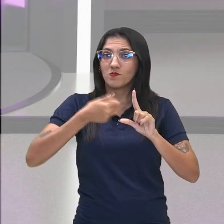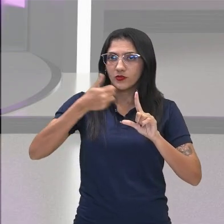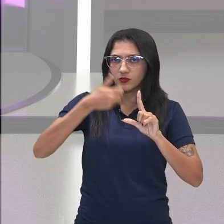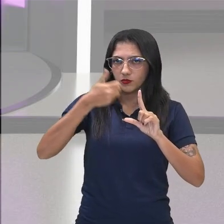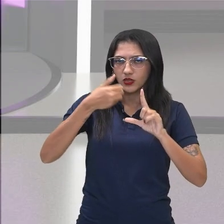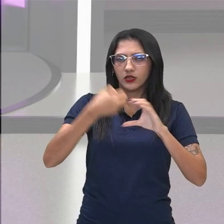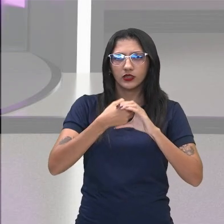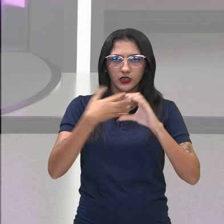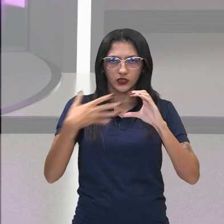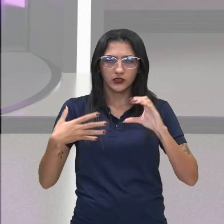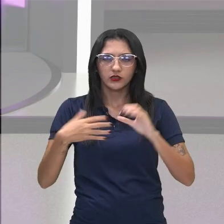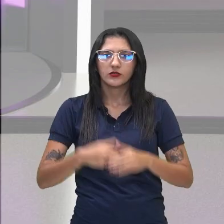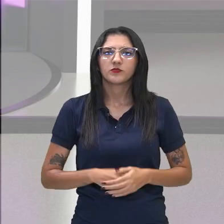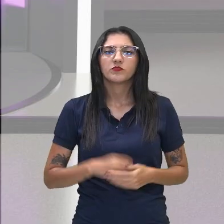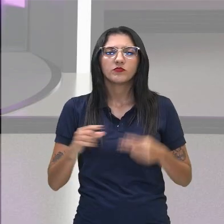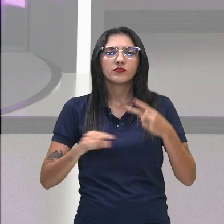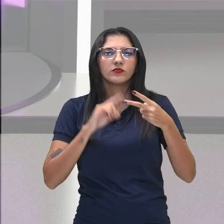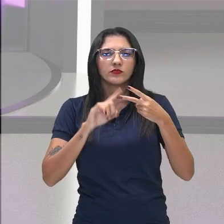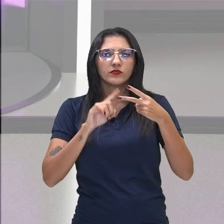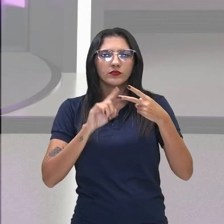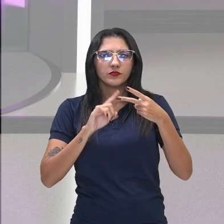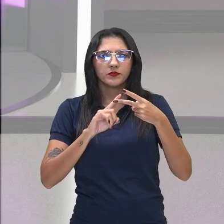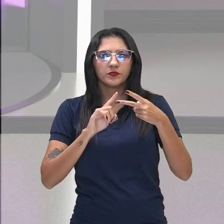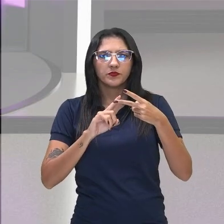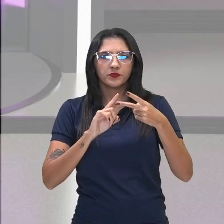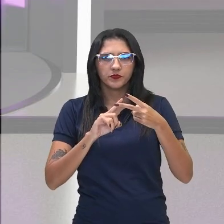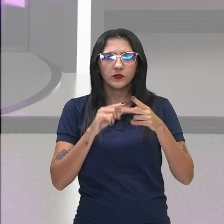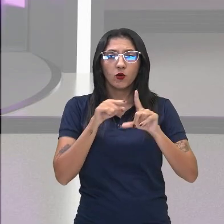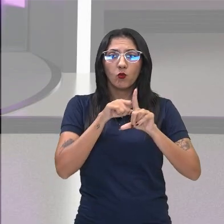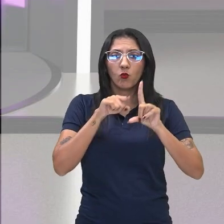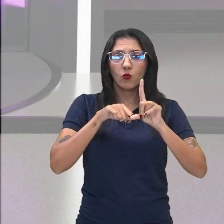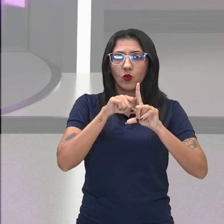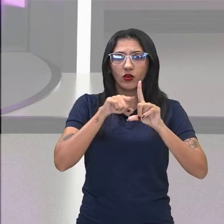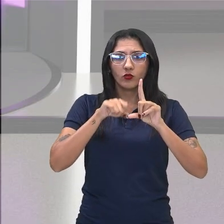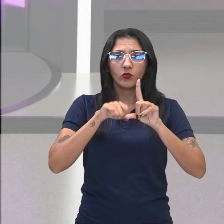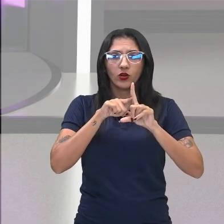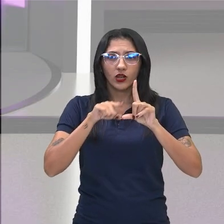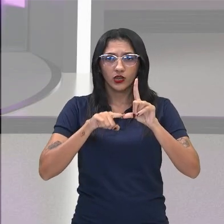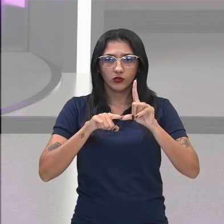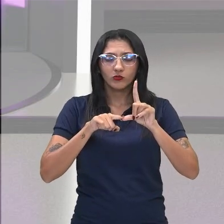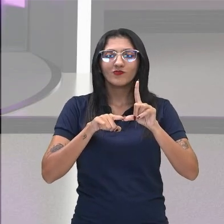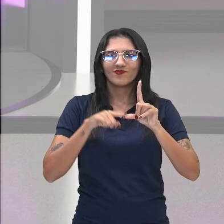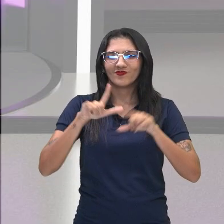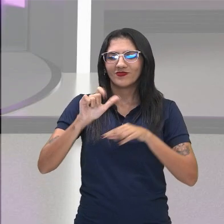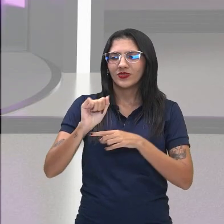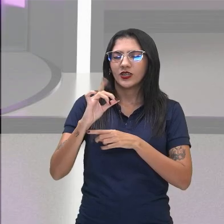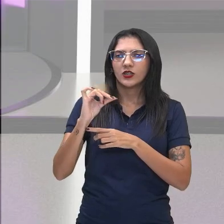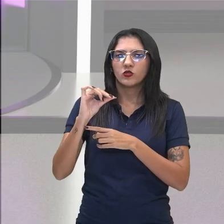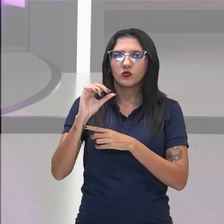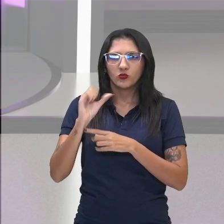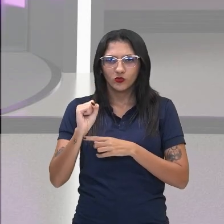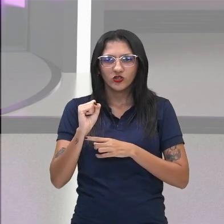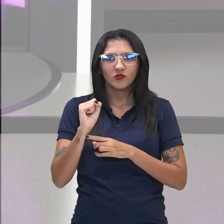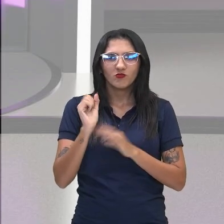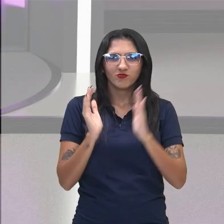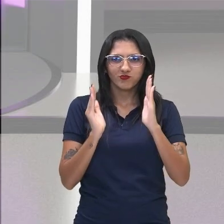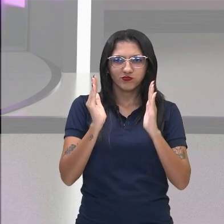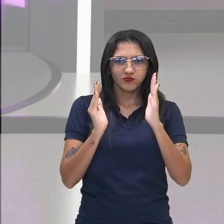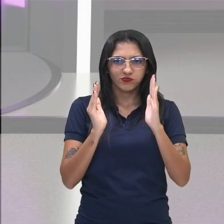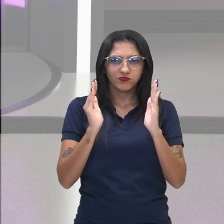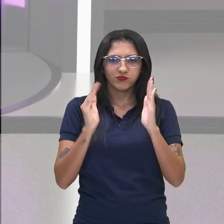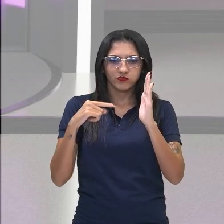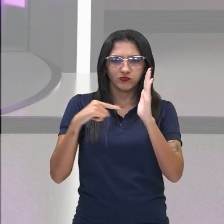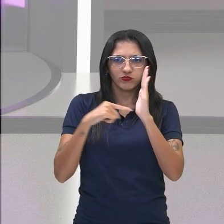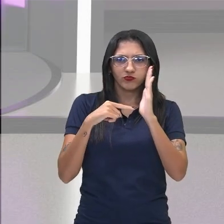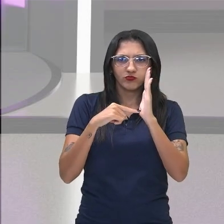polígono. Se os ângulos os lados, né? Se os lados não se interceptam em nenhum